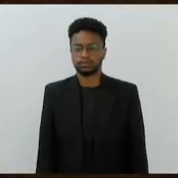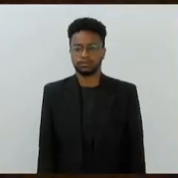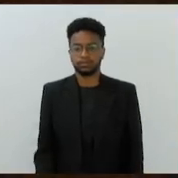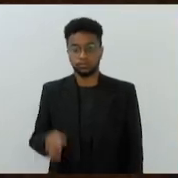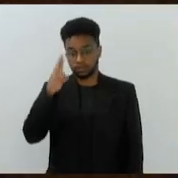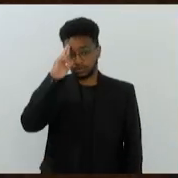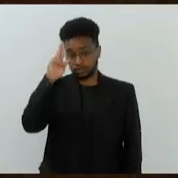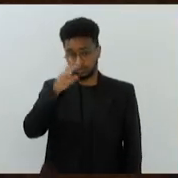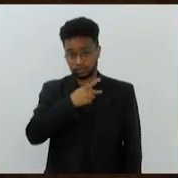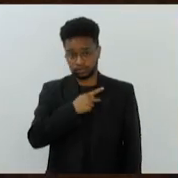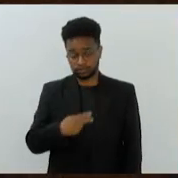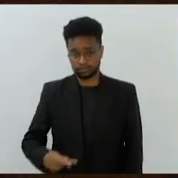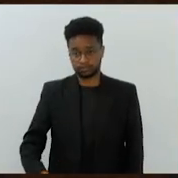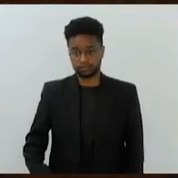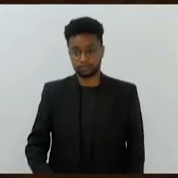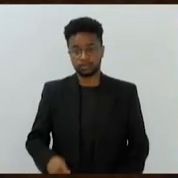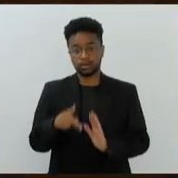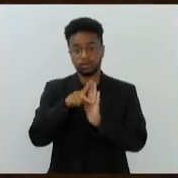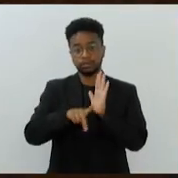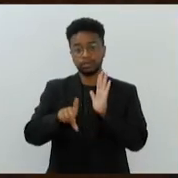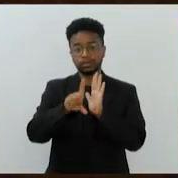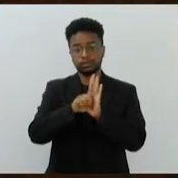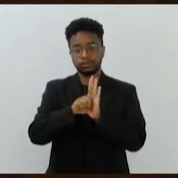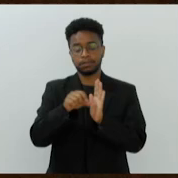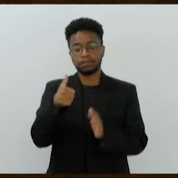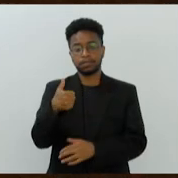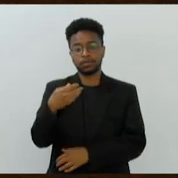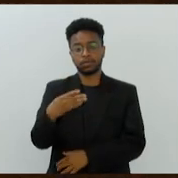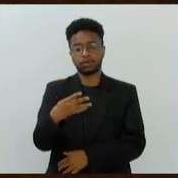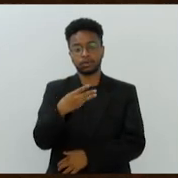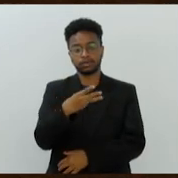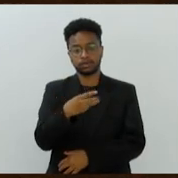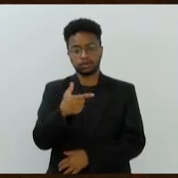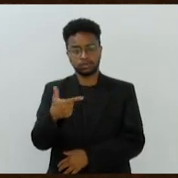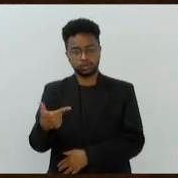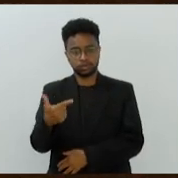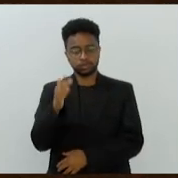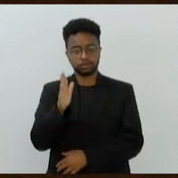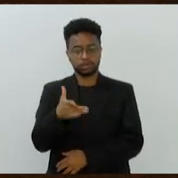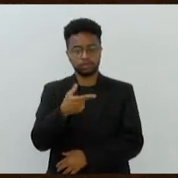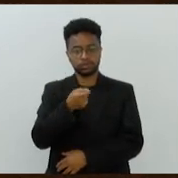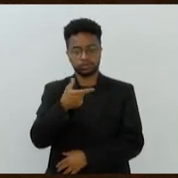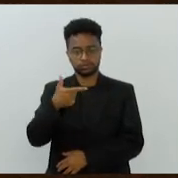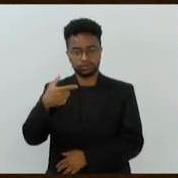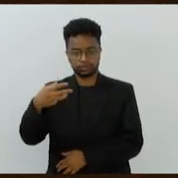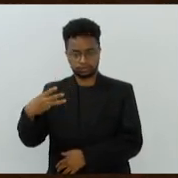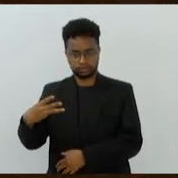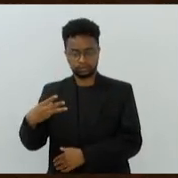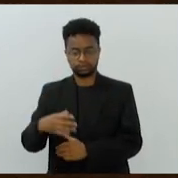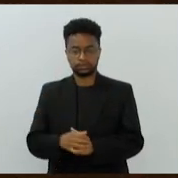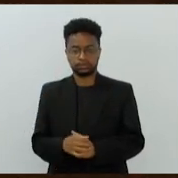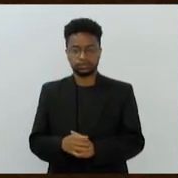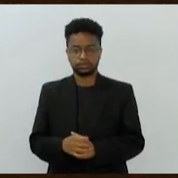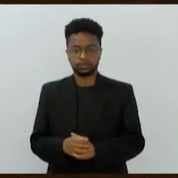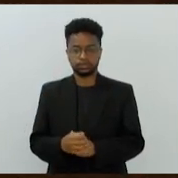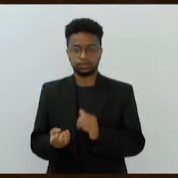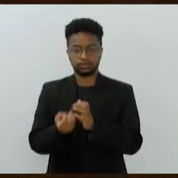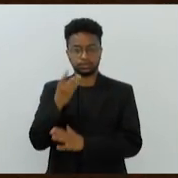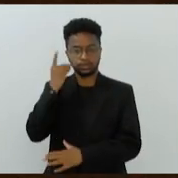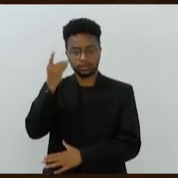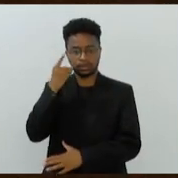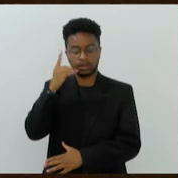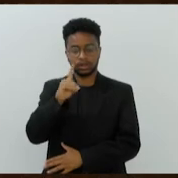Senhor presidente, projeto de lei 1432, de 23, do deputado Guilherme de